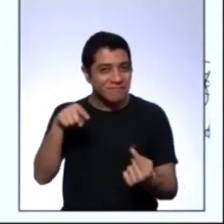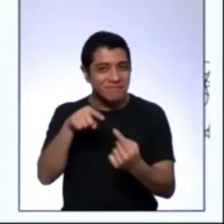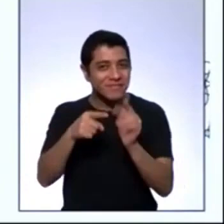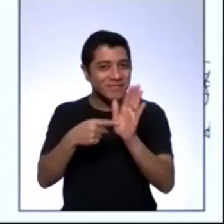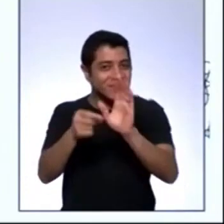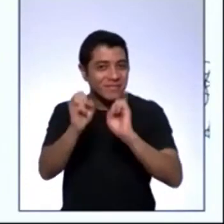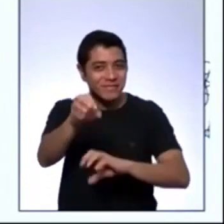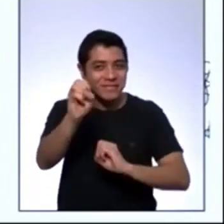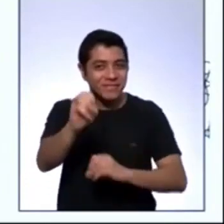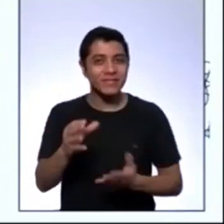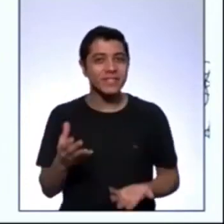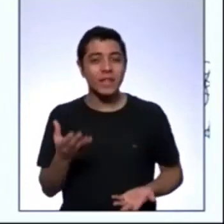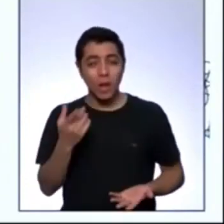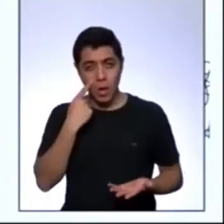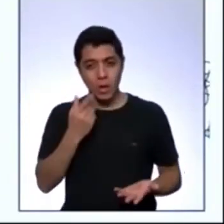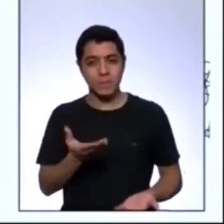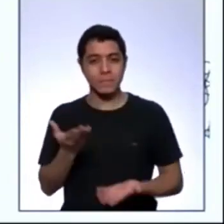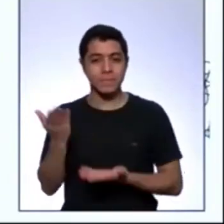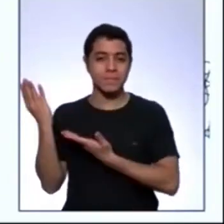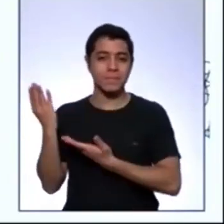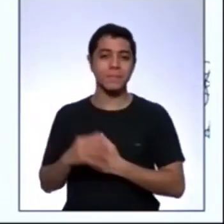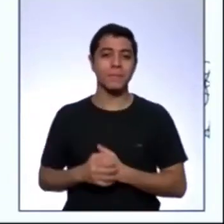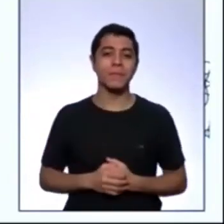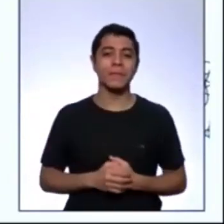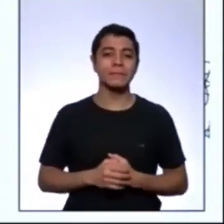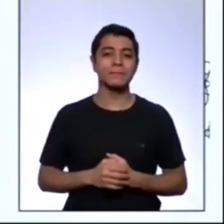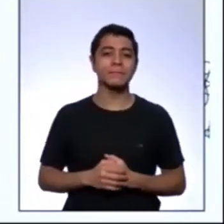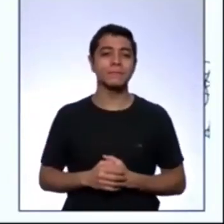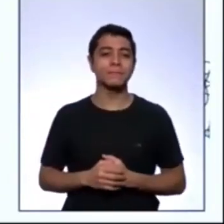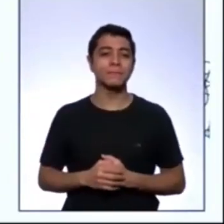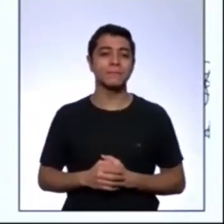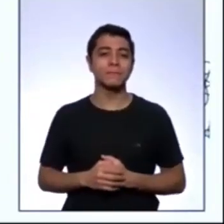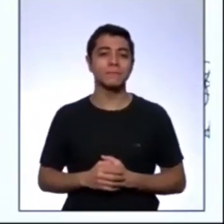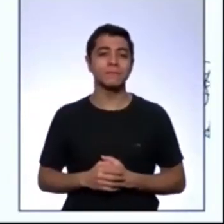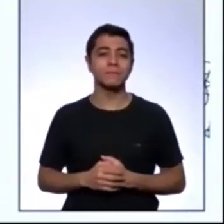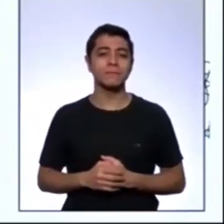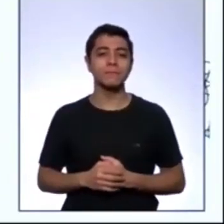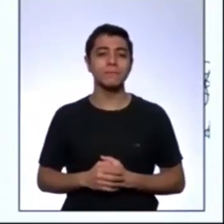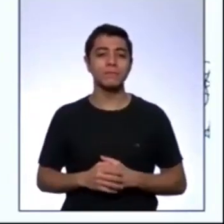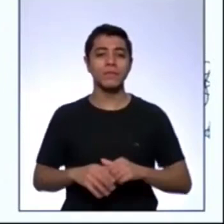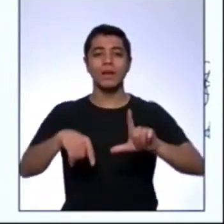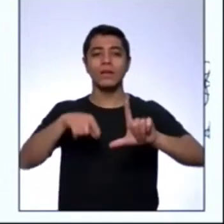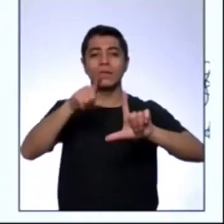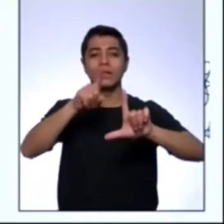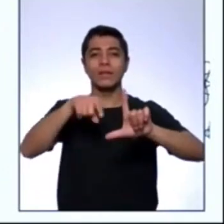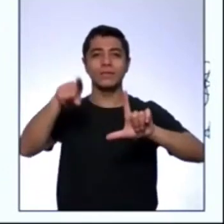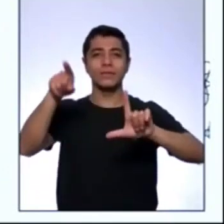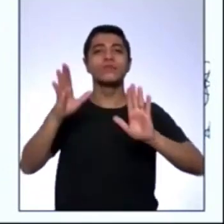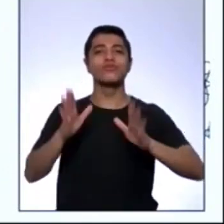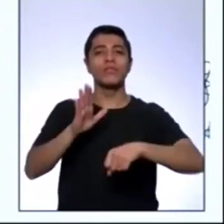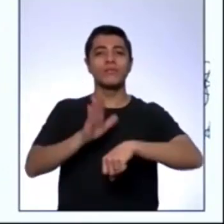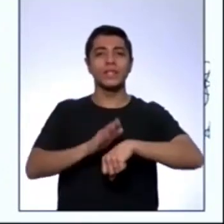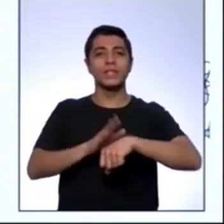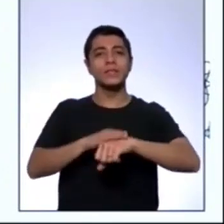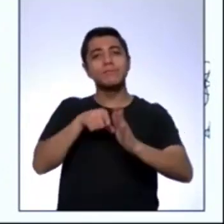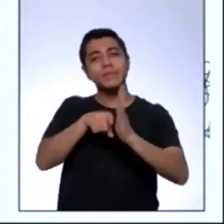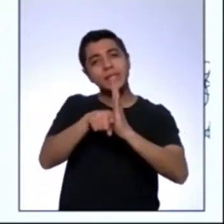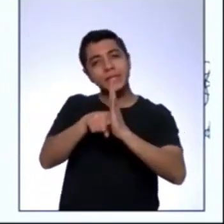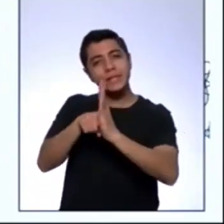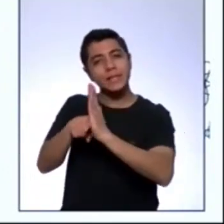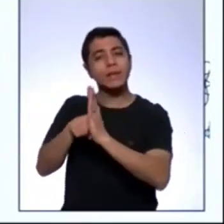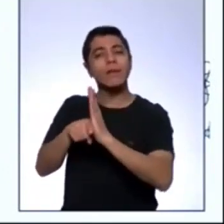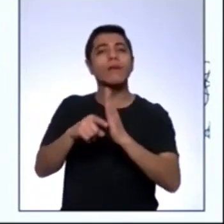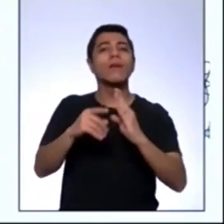gráfico foram coletados por meio da pesquisa Nacional por amostra de domicílios supondo-se que no